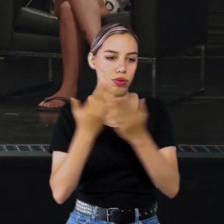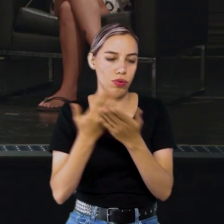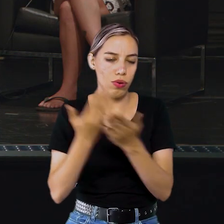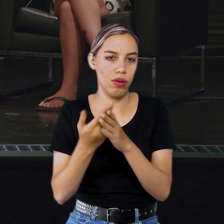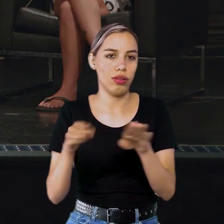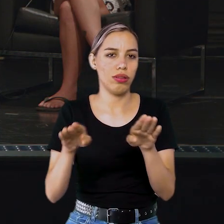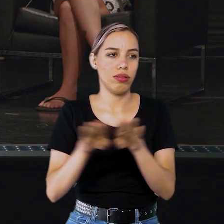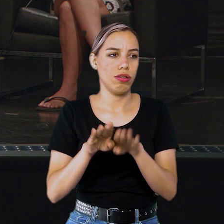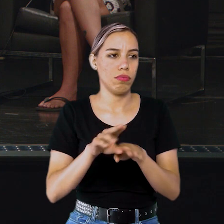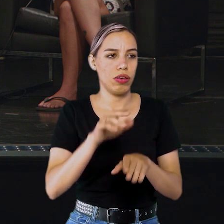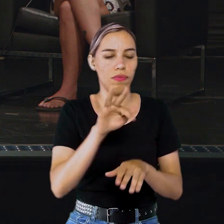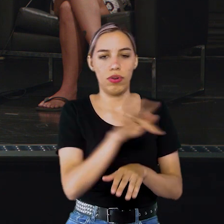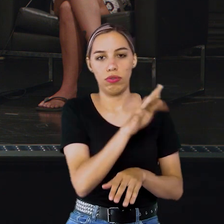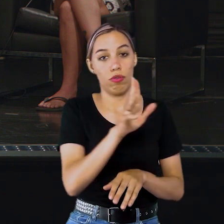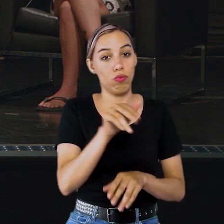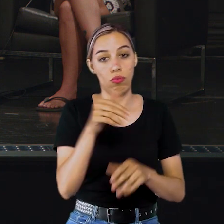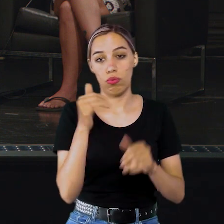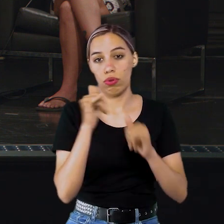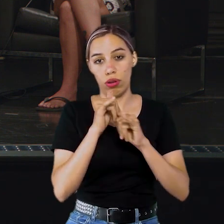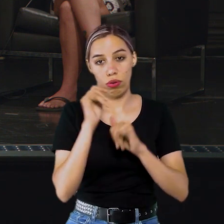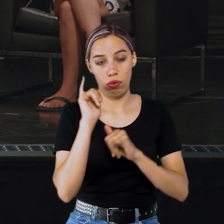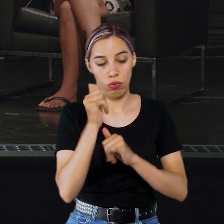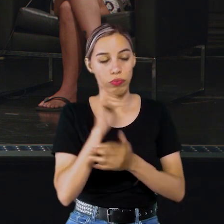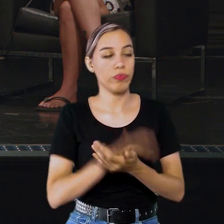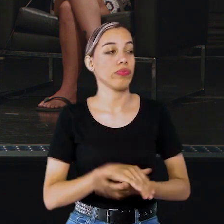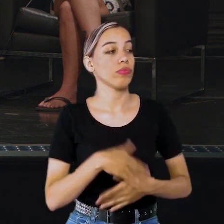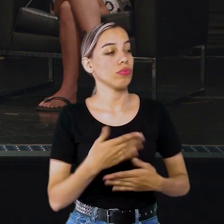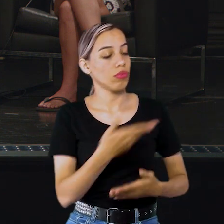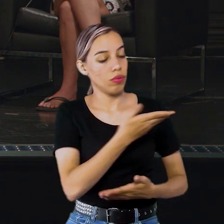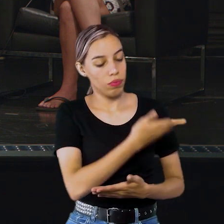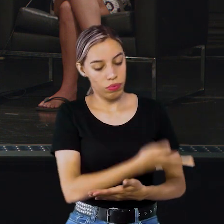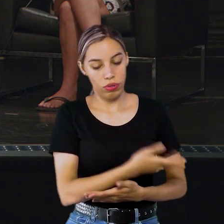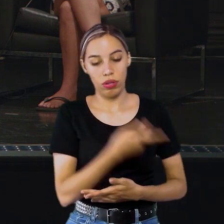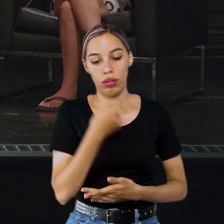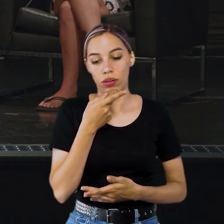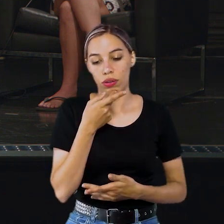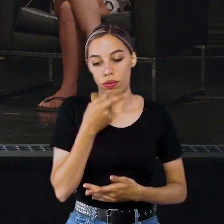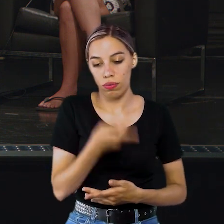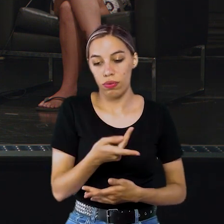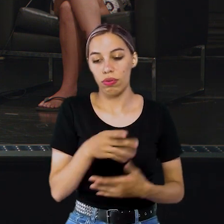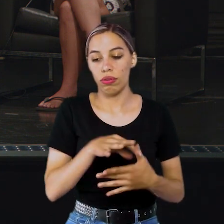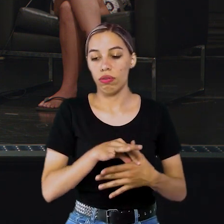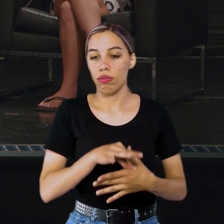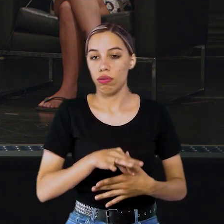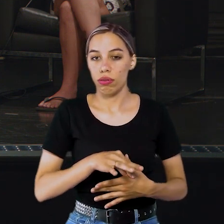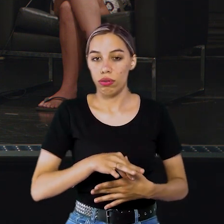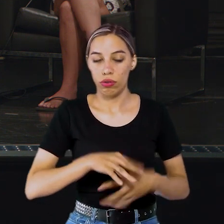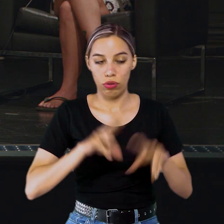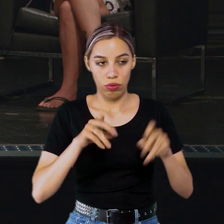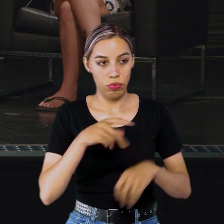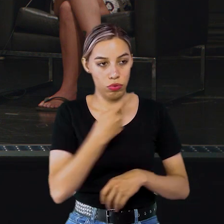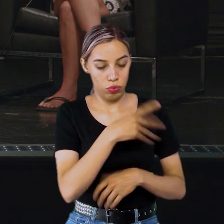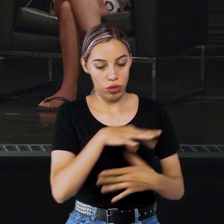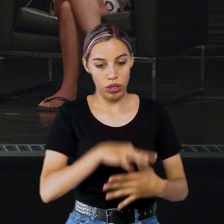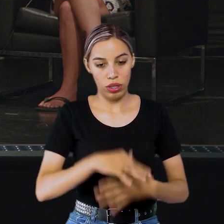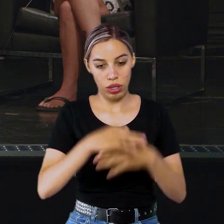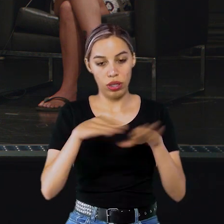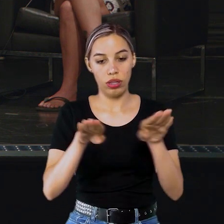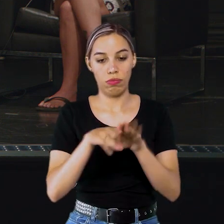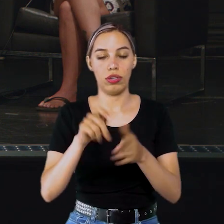você, Timóteo, trazer um pouco, né, da sua trajetória como liderança pelos territórios e agora também enquanto